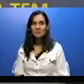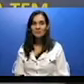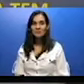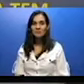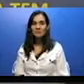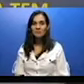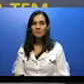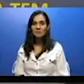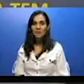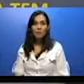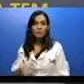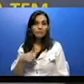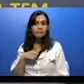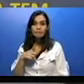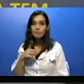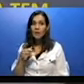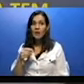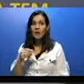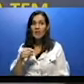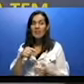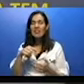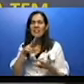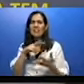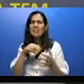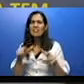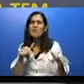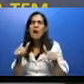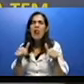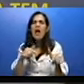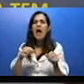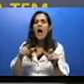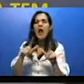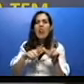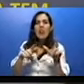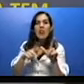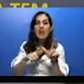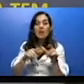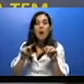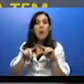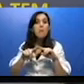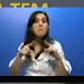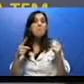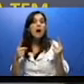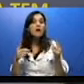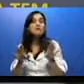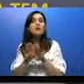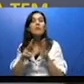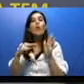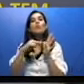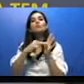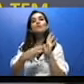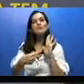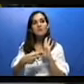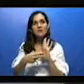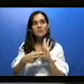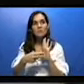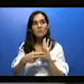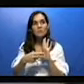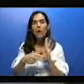e nós não vamos trabalhar a letra da música em ser o símbolo da nossa cidade o ipê-amarelo